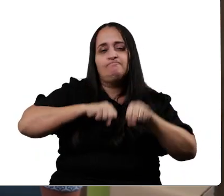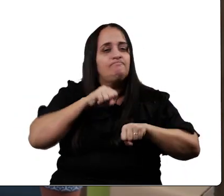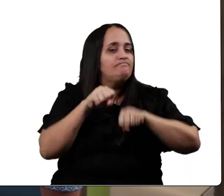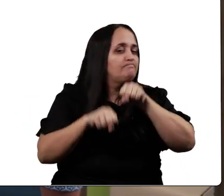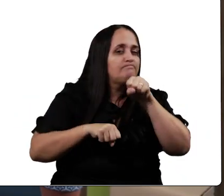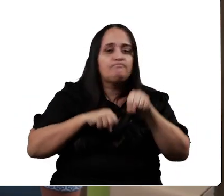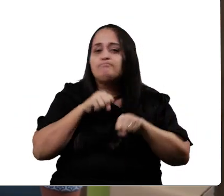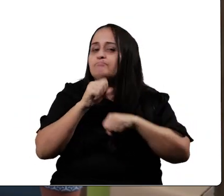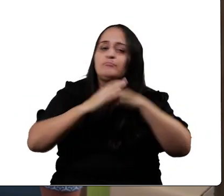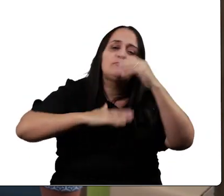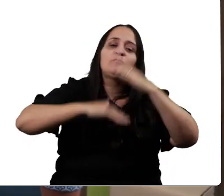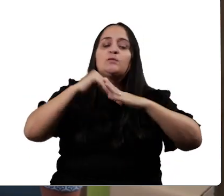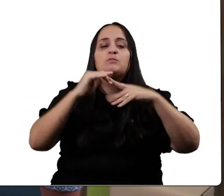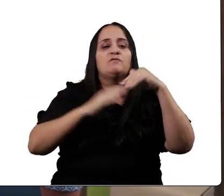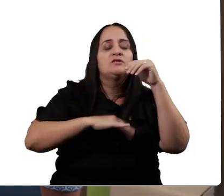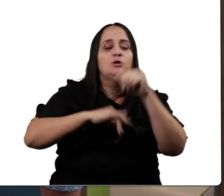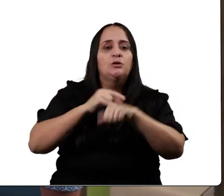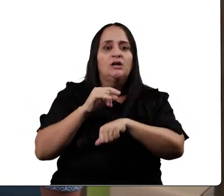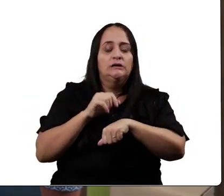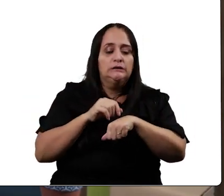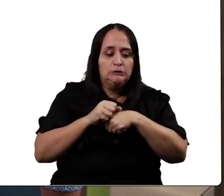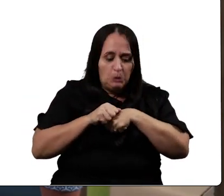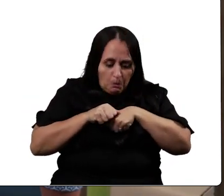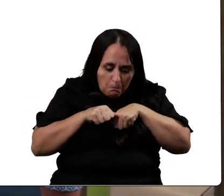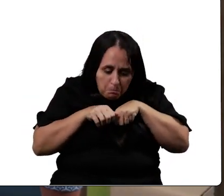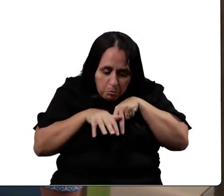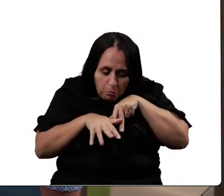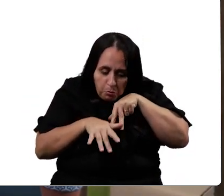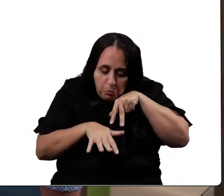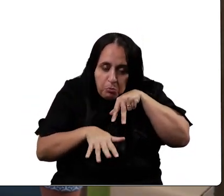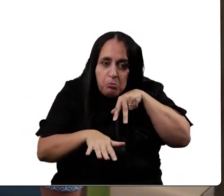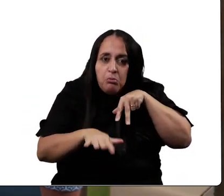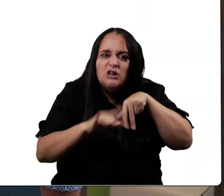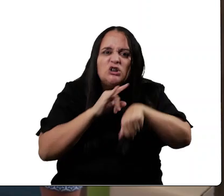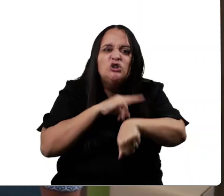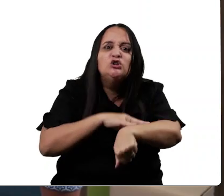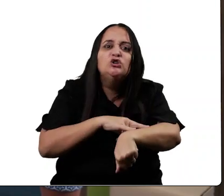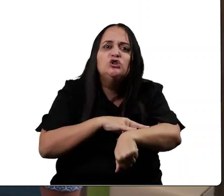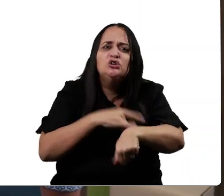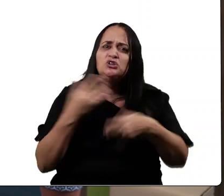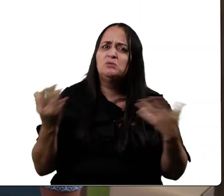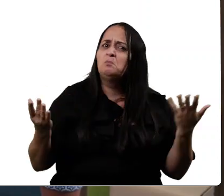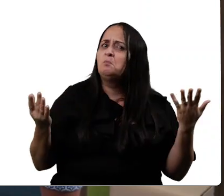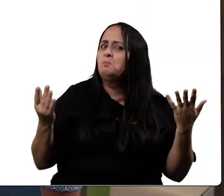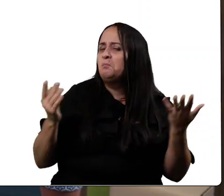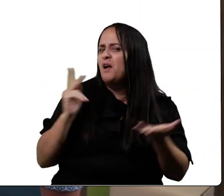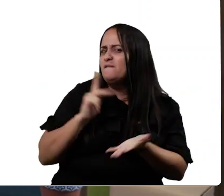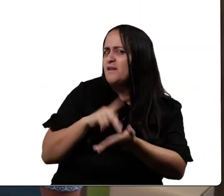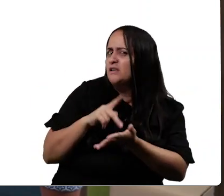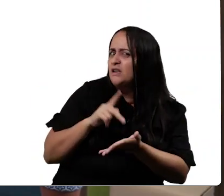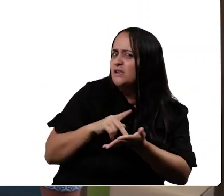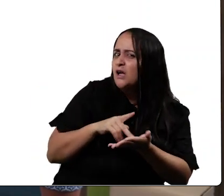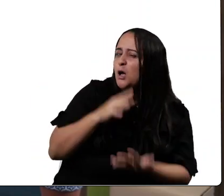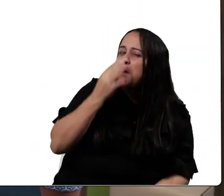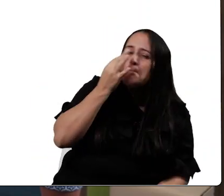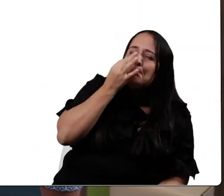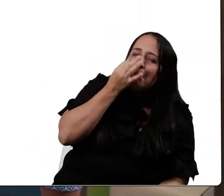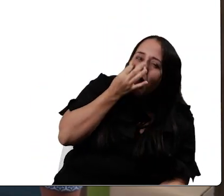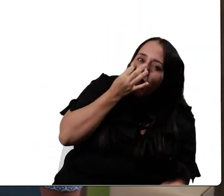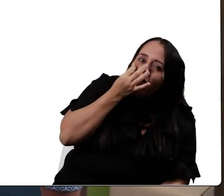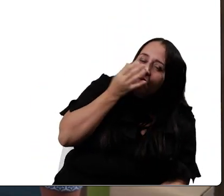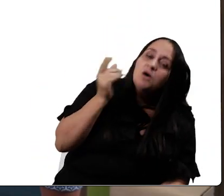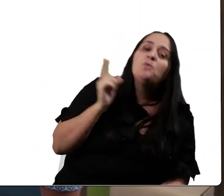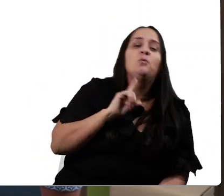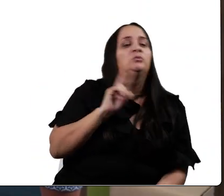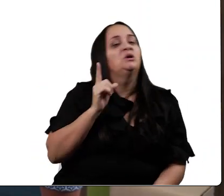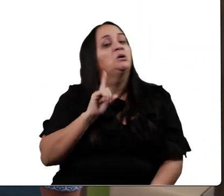fazem xixi durante a corrida. Esse fato é verdadeiro? Tem como a gente comprovar que isso